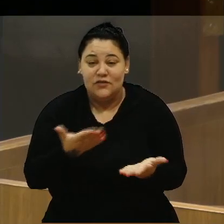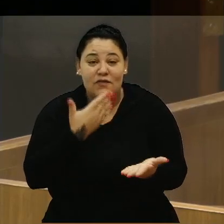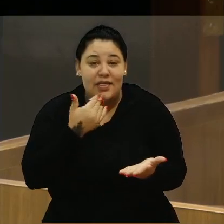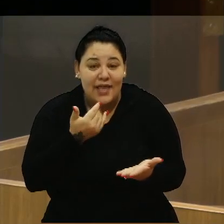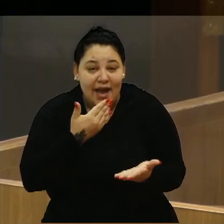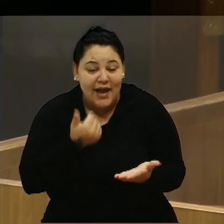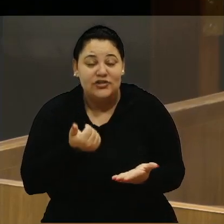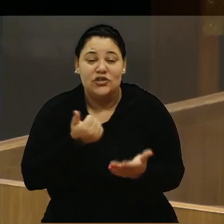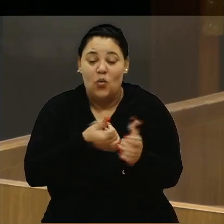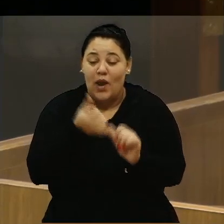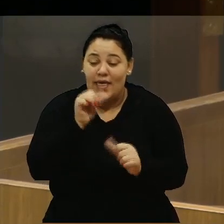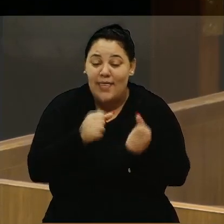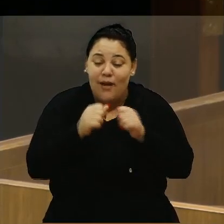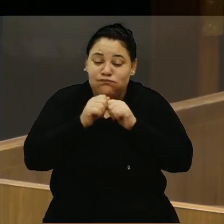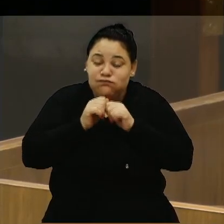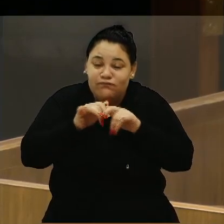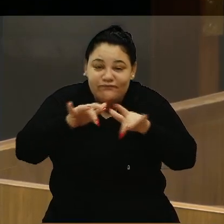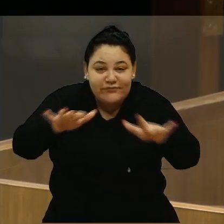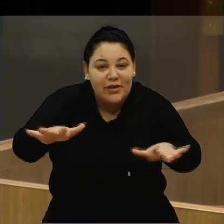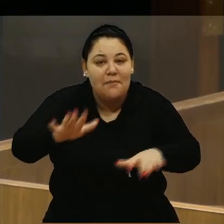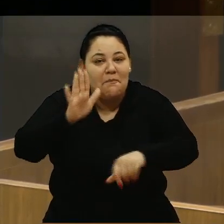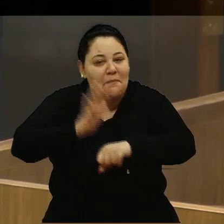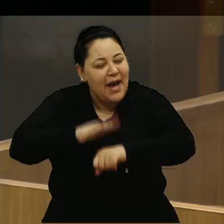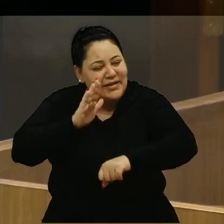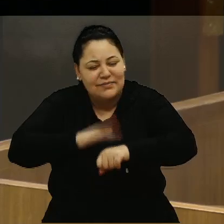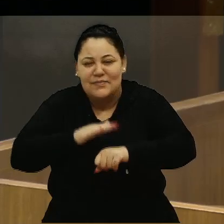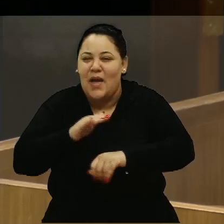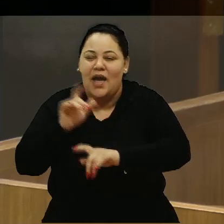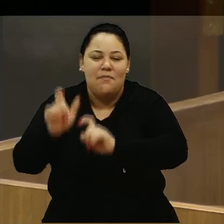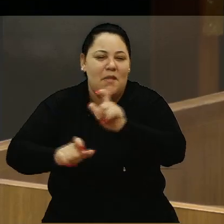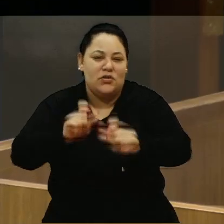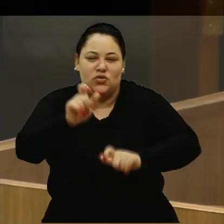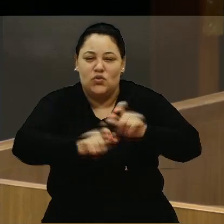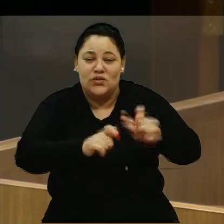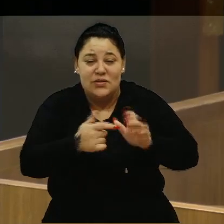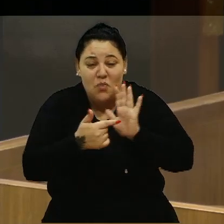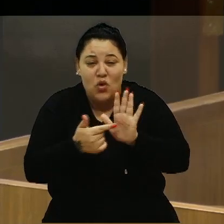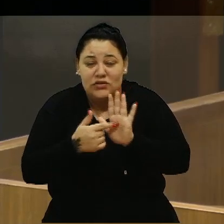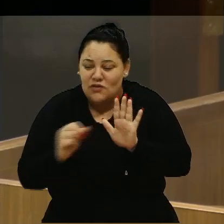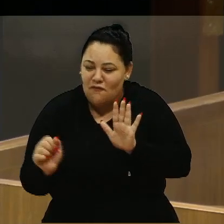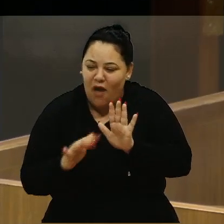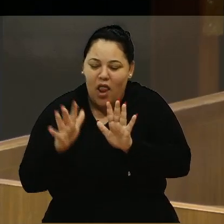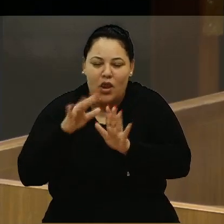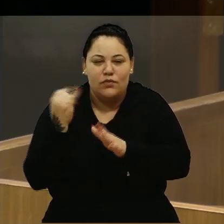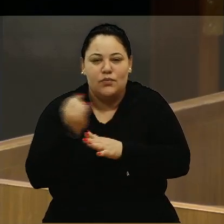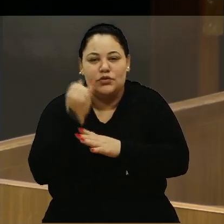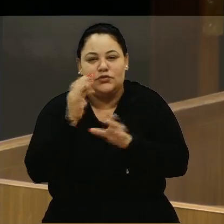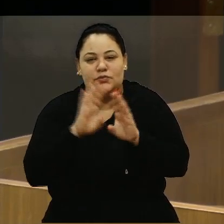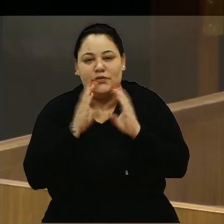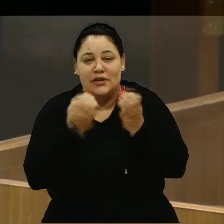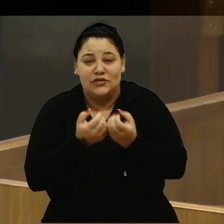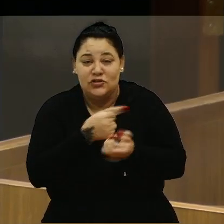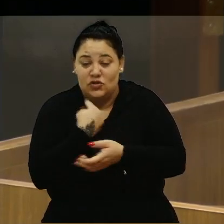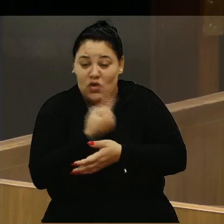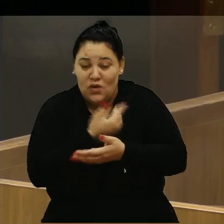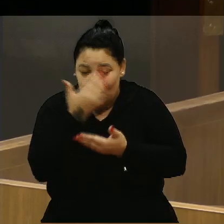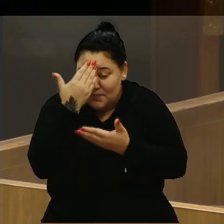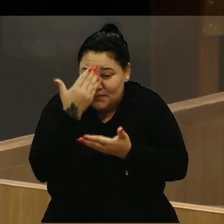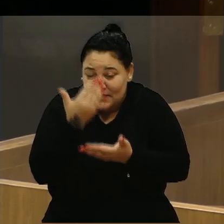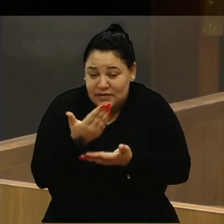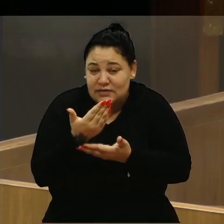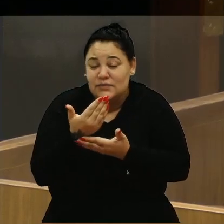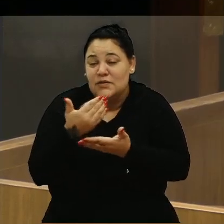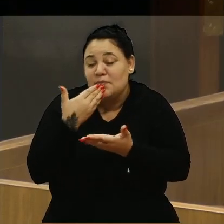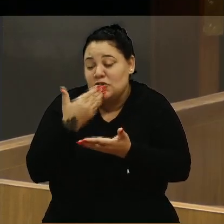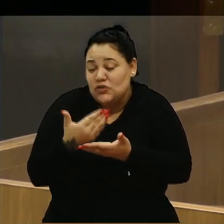vez mais pessoas e mostrando seu inestimável valor para a nossa comunidade. Contamos com o apoio contínuo desta